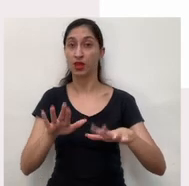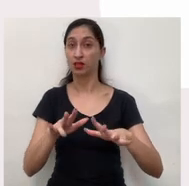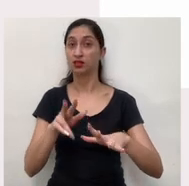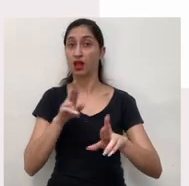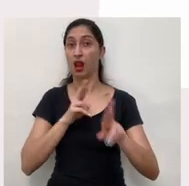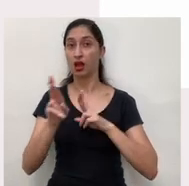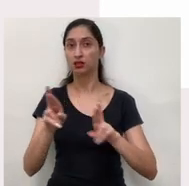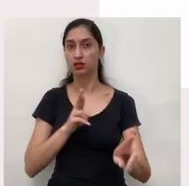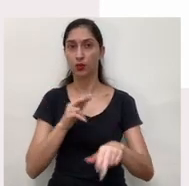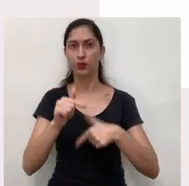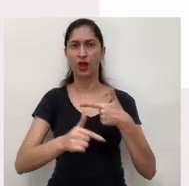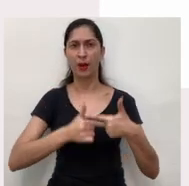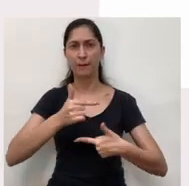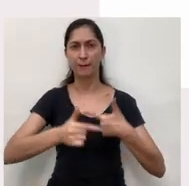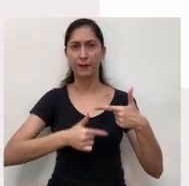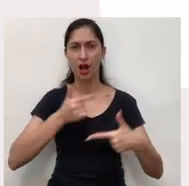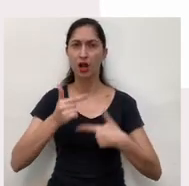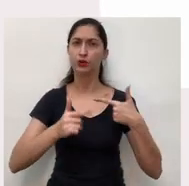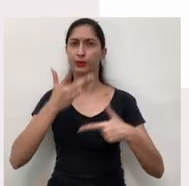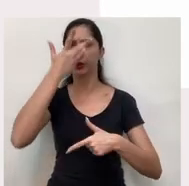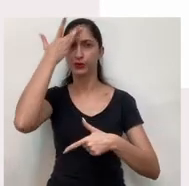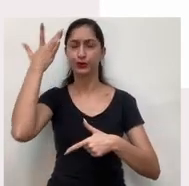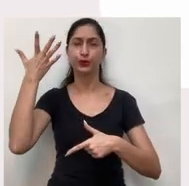trabalho manual do serralheiro, né?